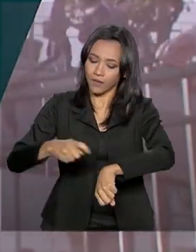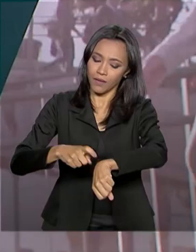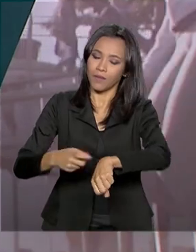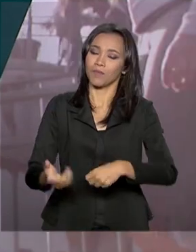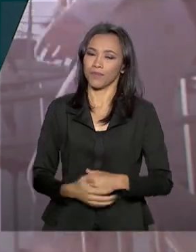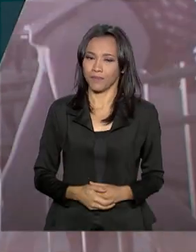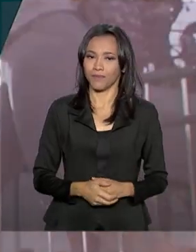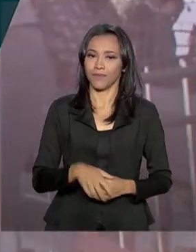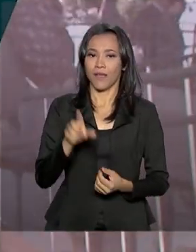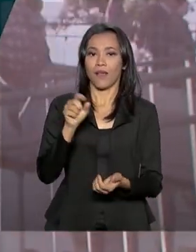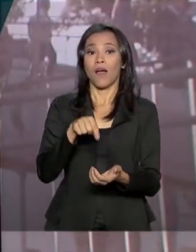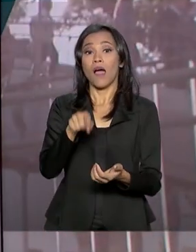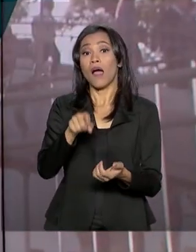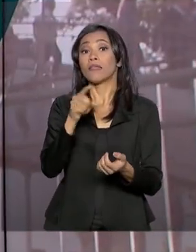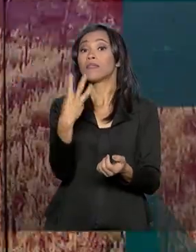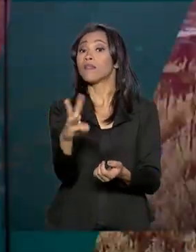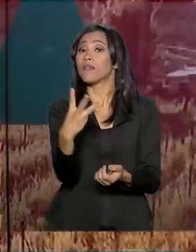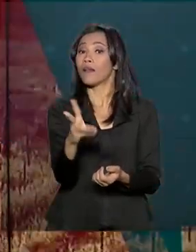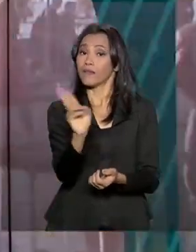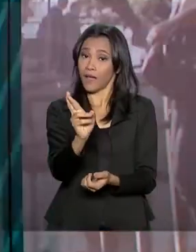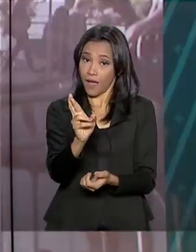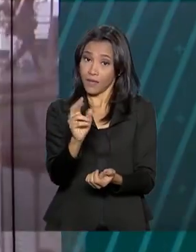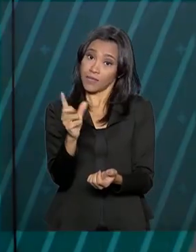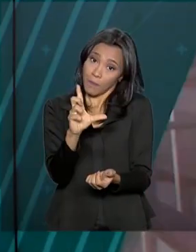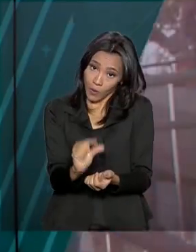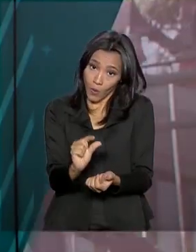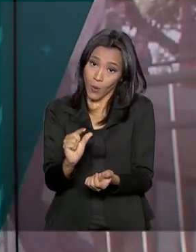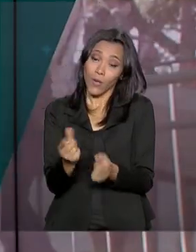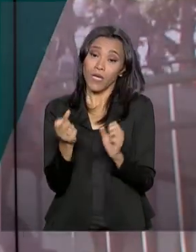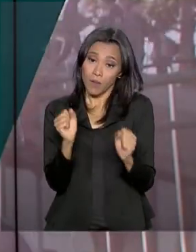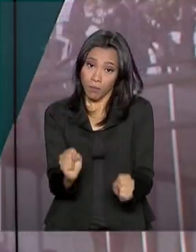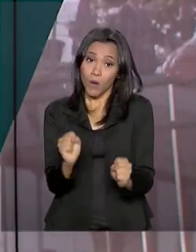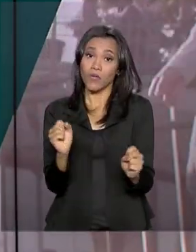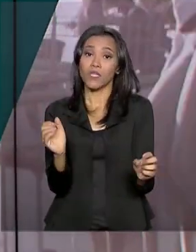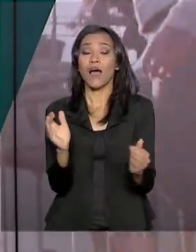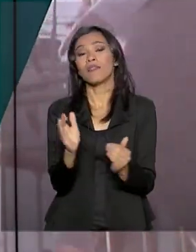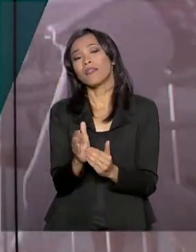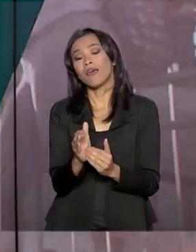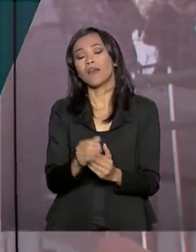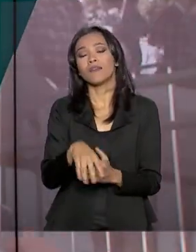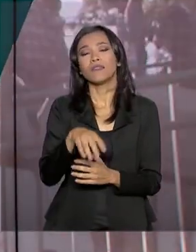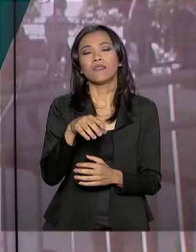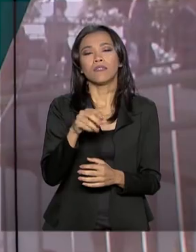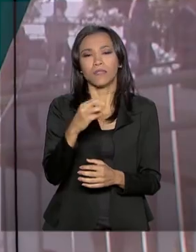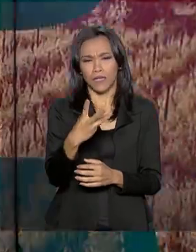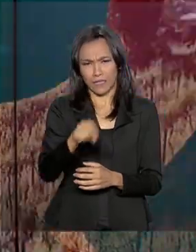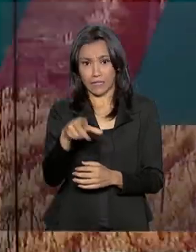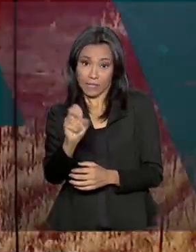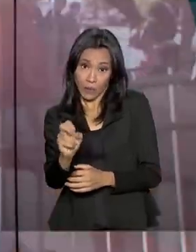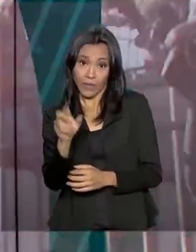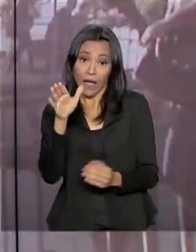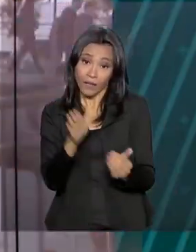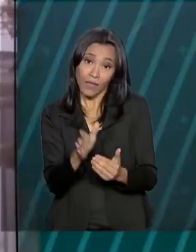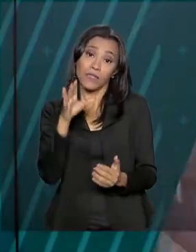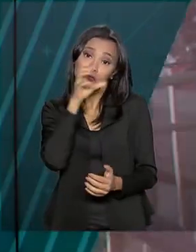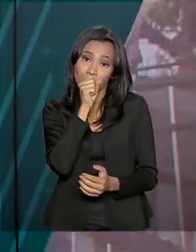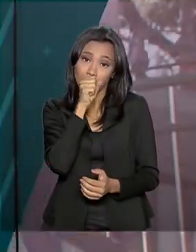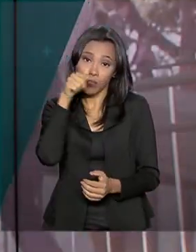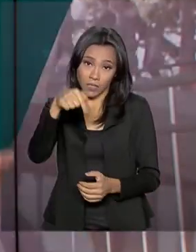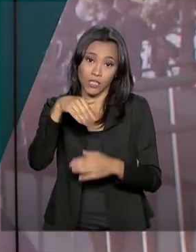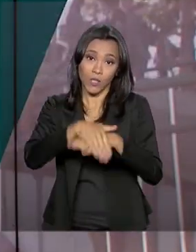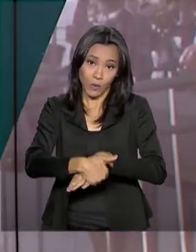aposta mínima custa r$3 50 centavos e pode ser feita até às sete horas da noite do sábado em qualquer lotérica do